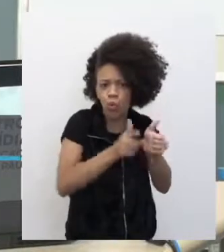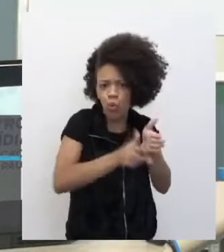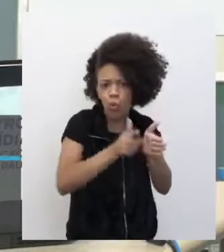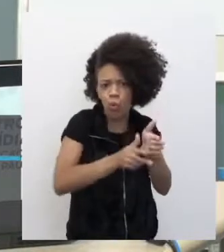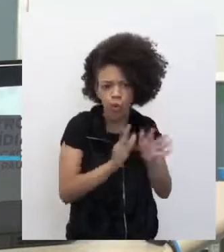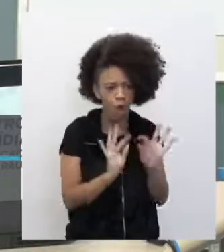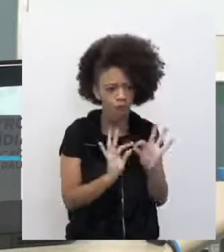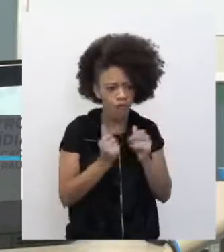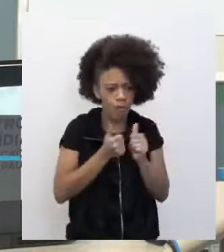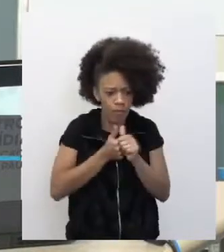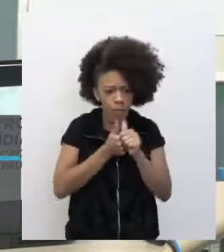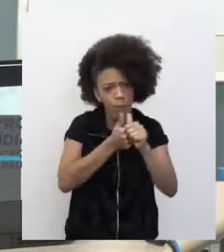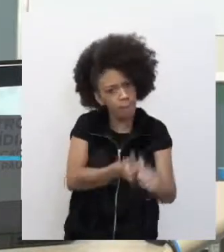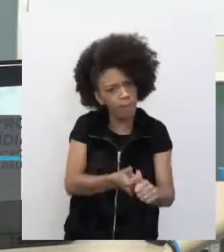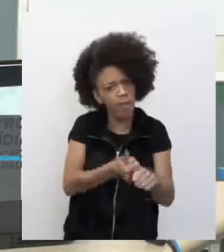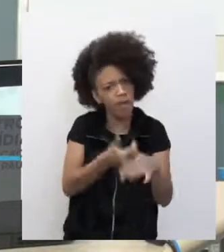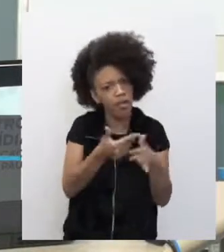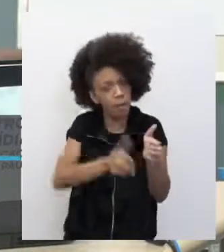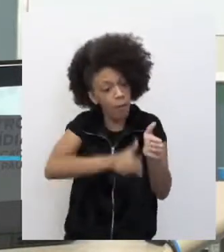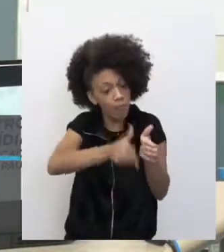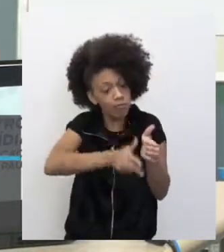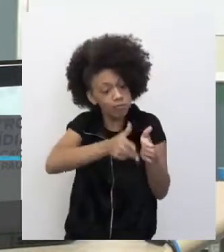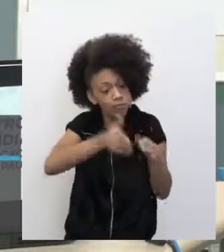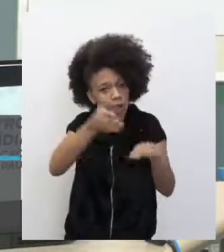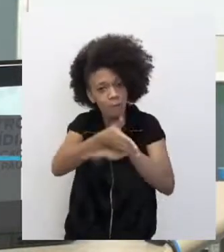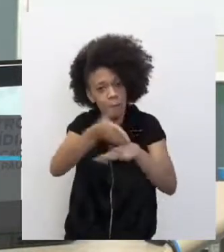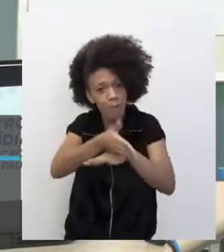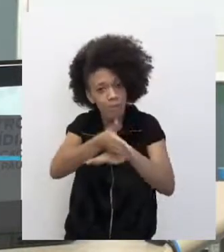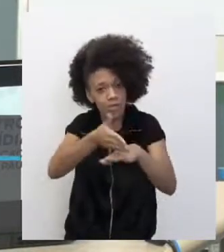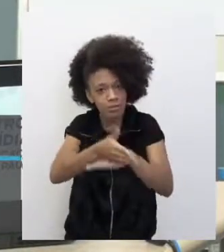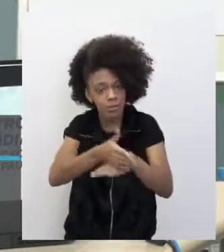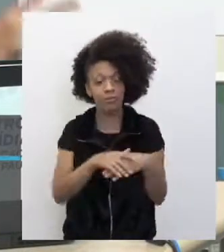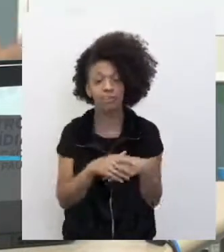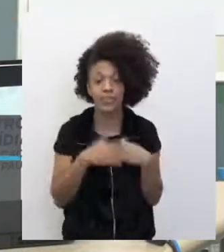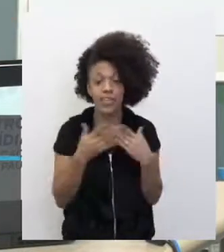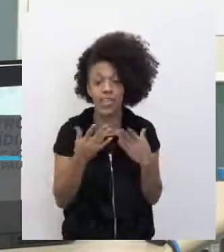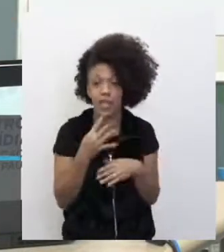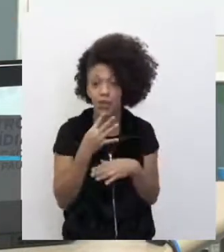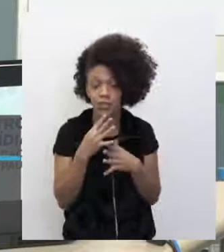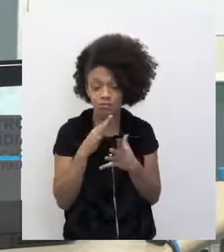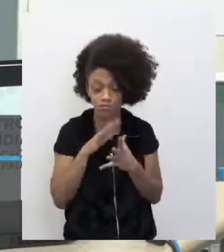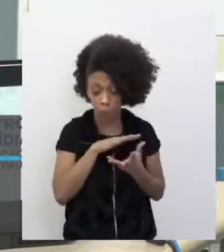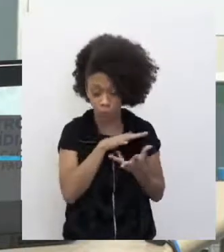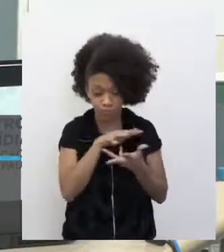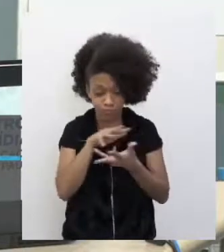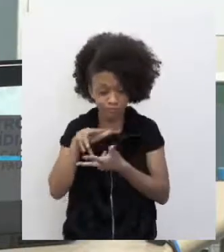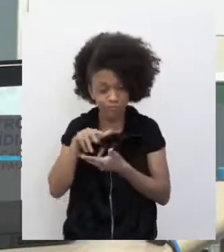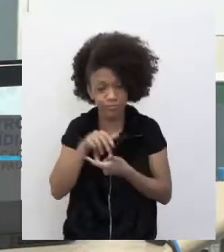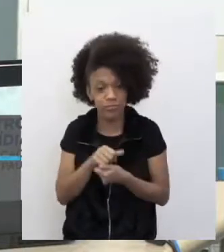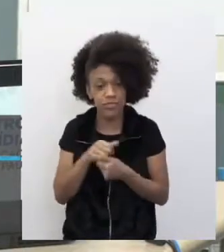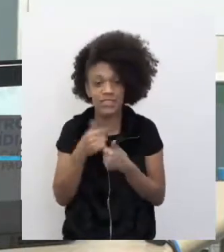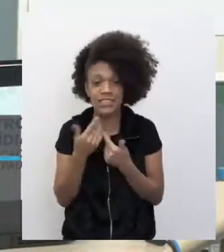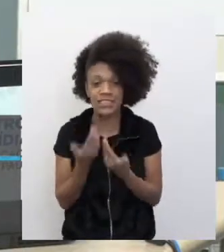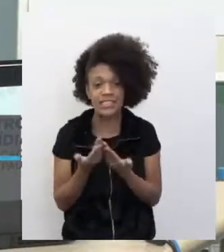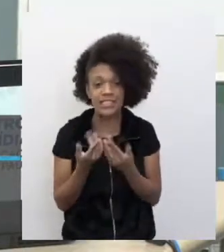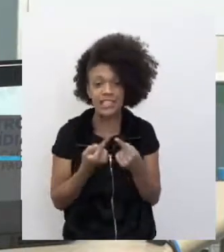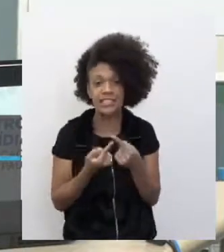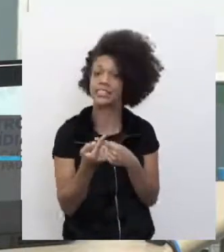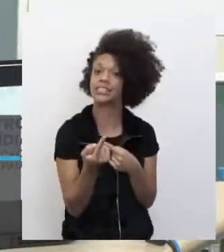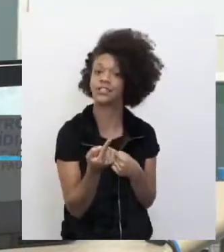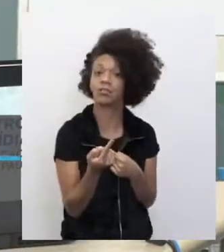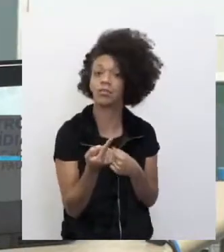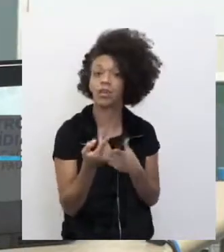familiares que são cadeirantes para correr, para participar de corridas, e eles conhecem o mundo. Estamos, gente, na semana